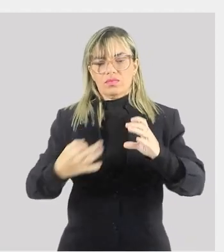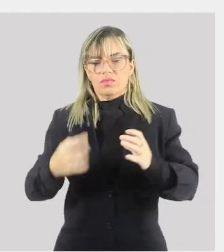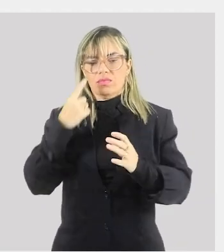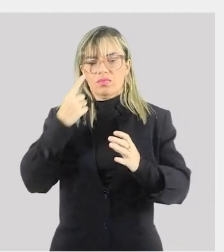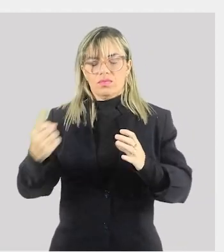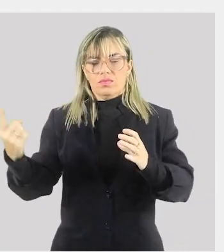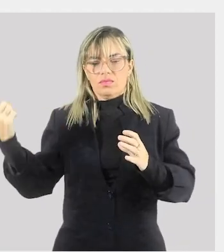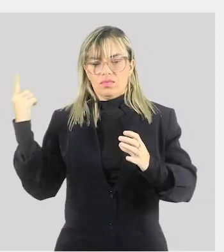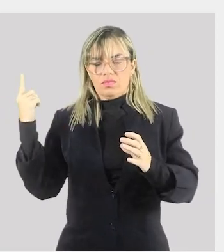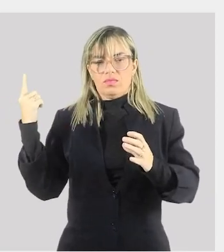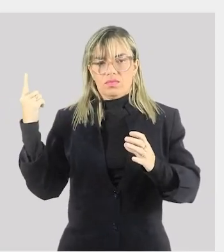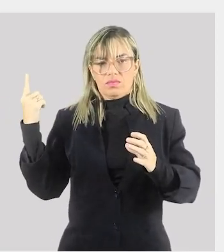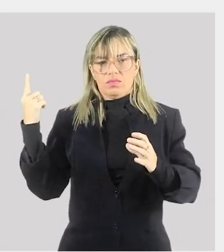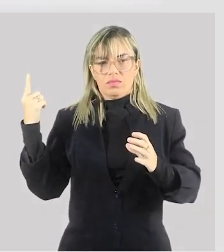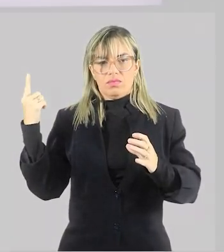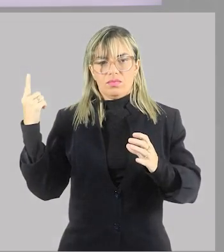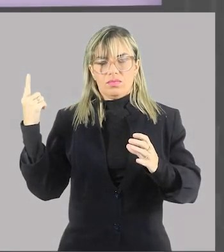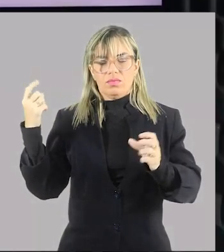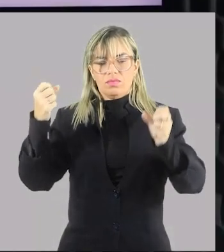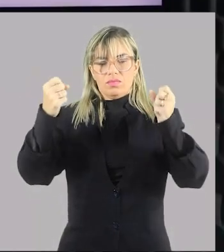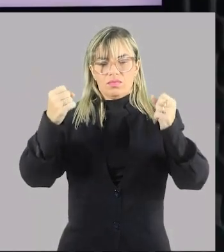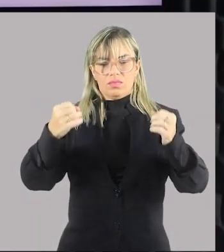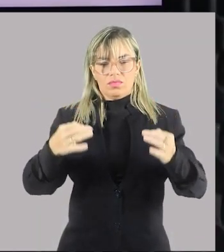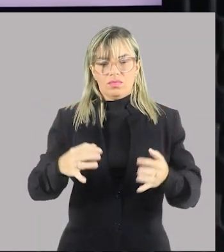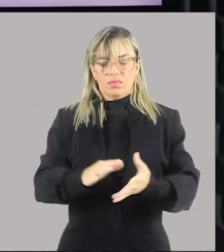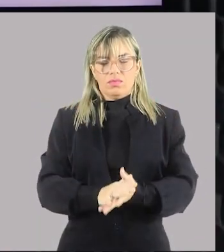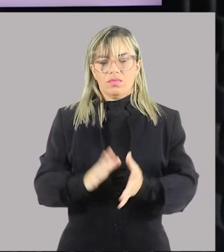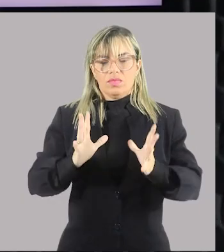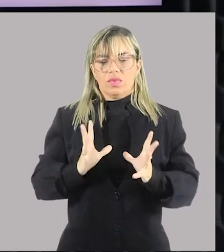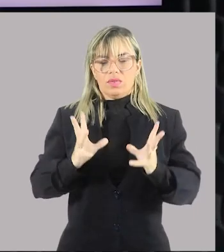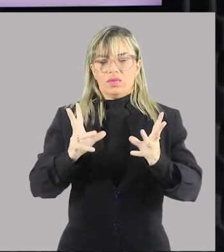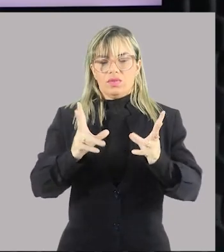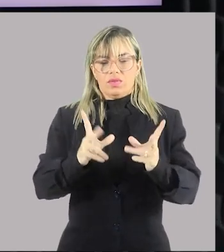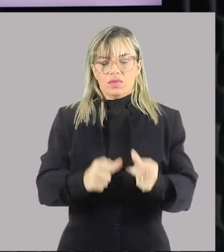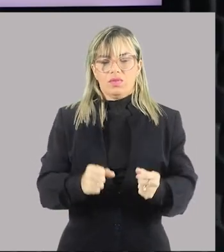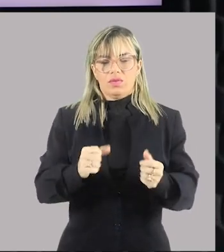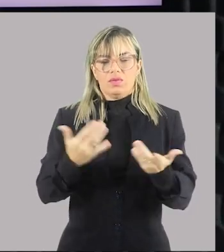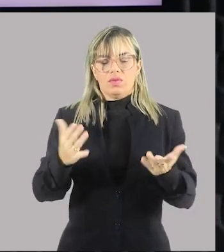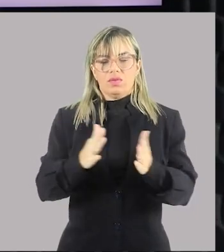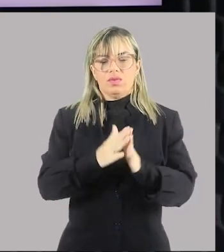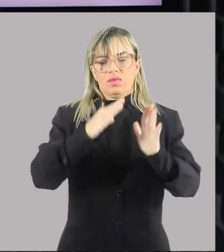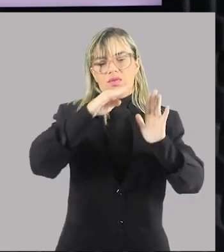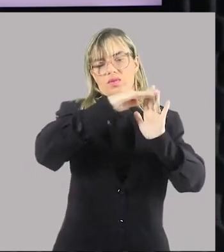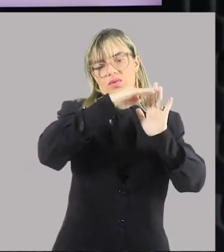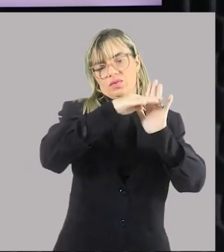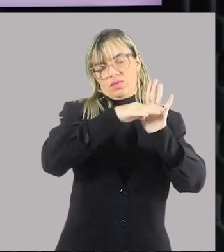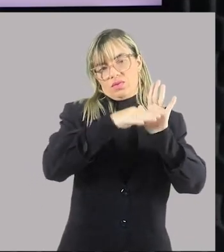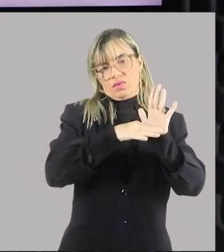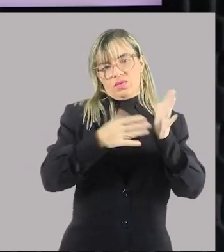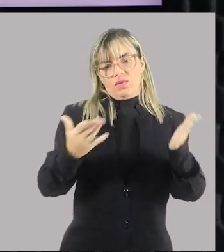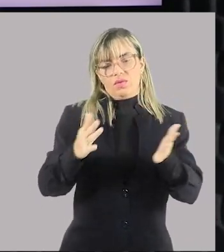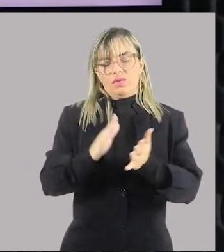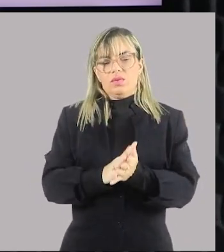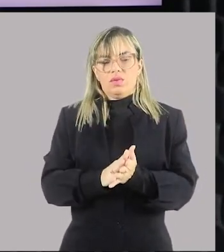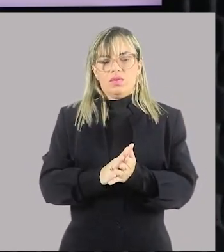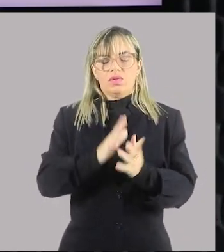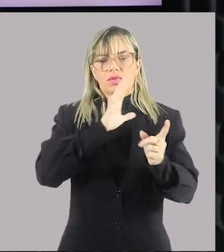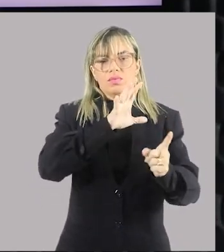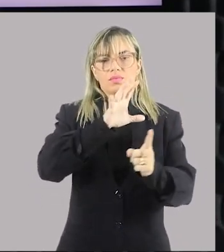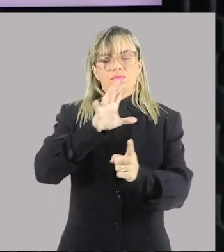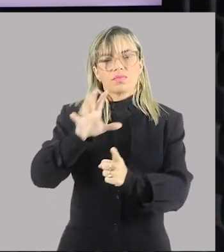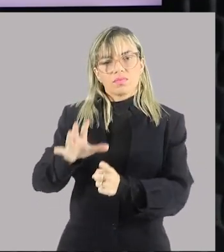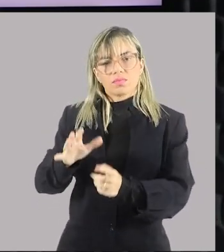esses ciclos, ok? Então, todos esses elementos aqui acabam